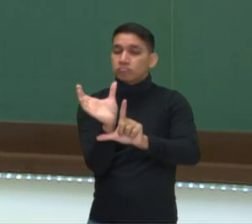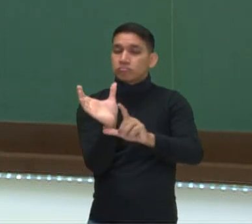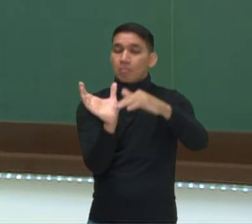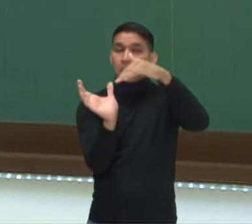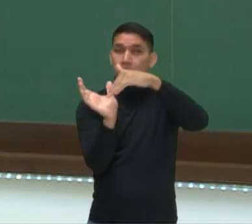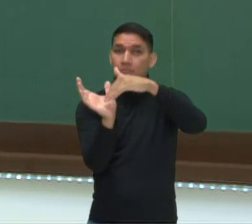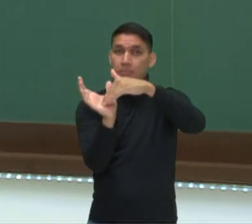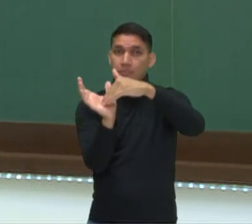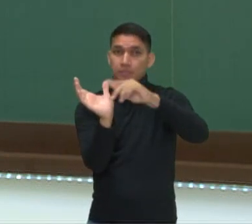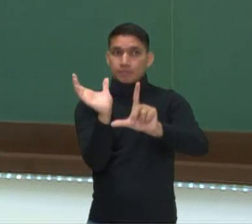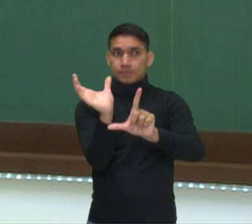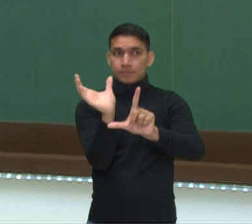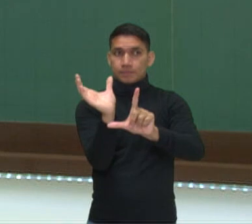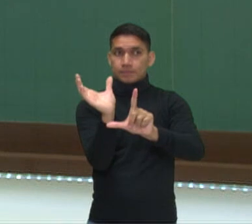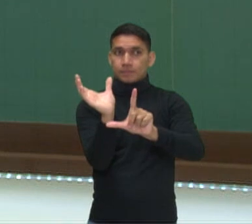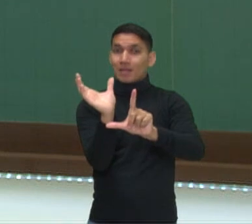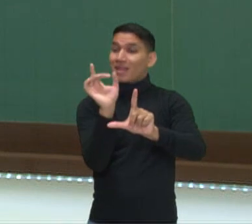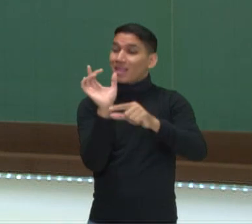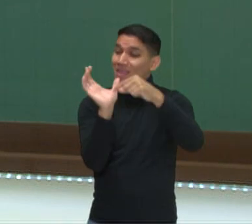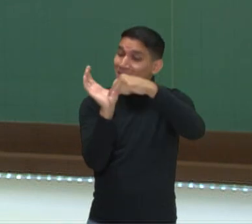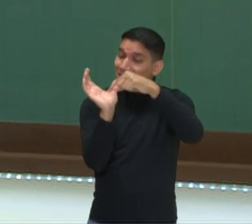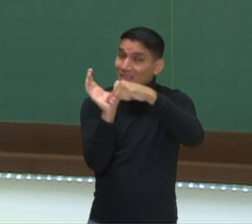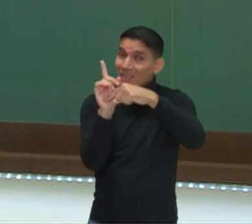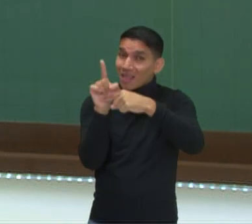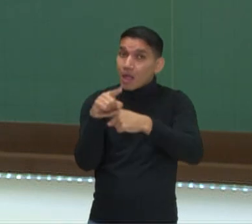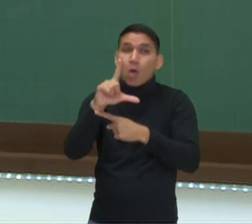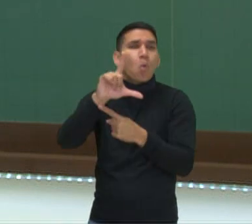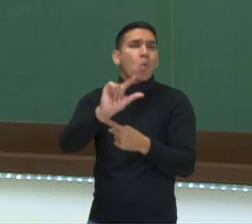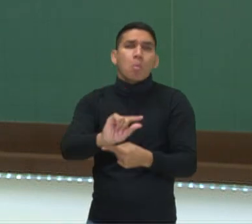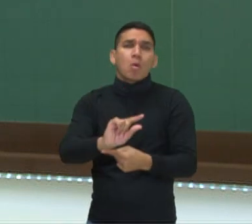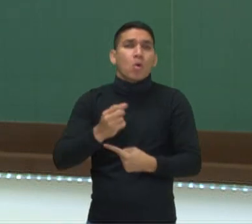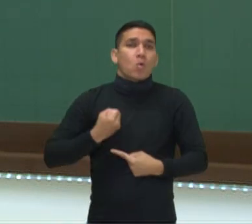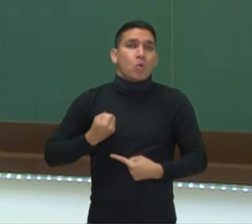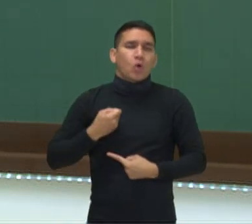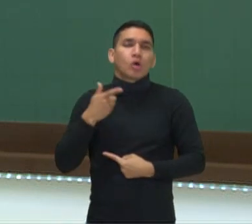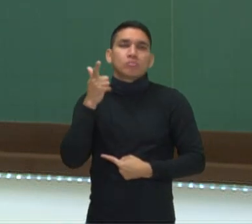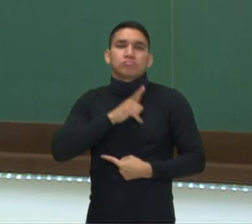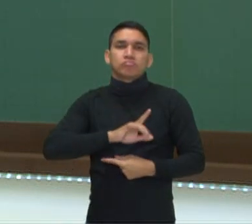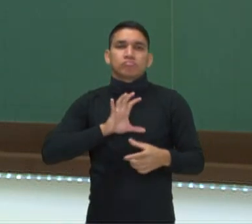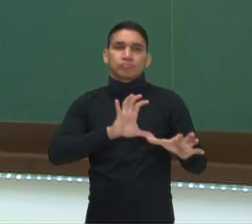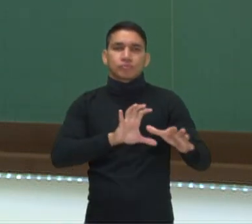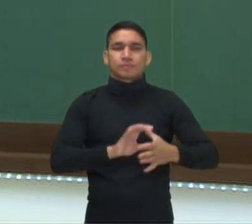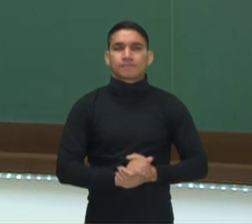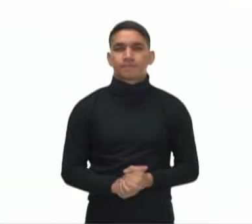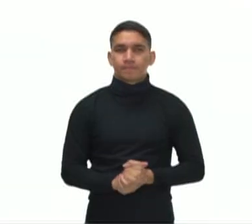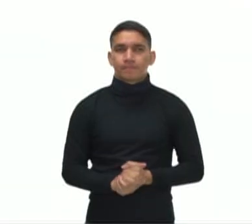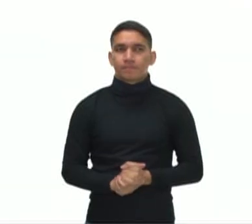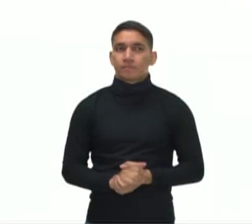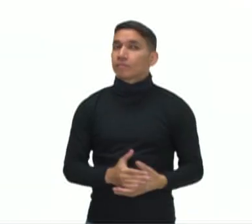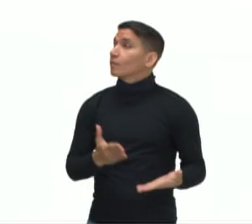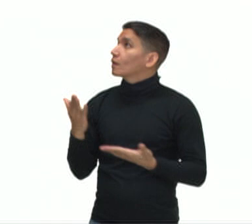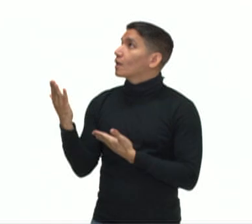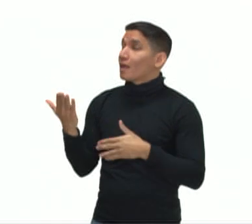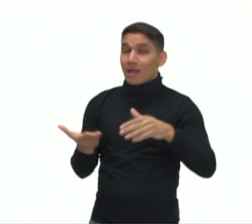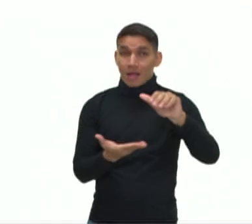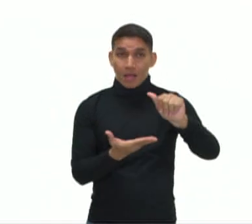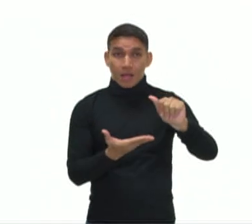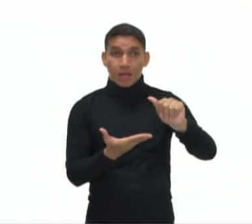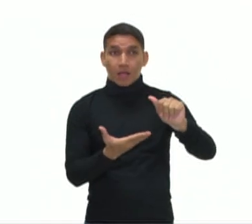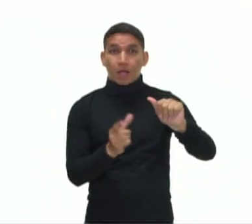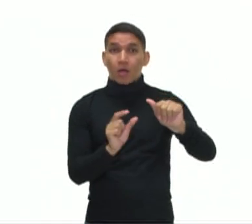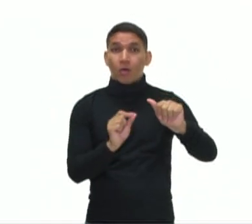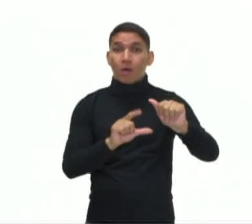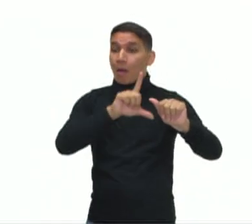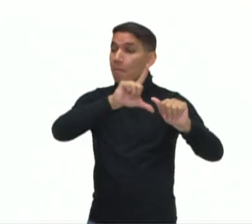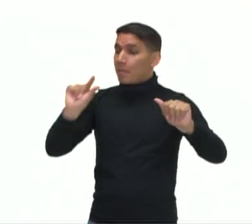cima. Este é o menor valor que ela vai assumir, valor de mínimo. O meu a é